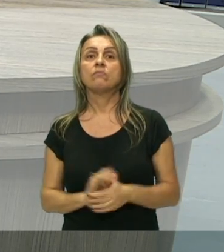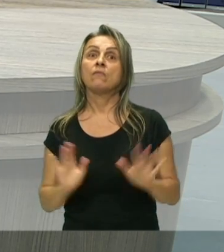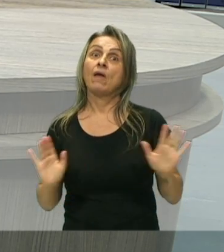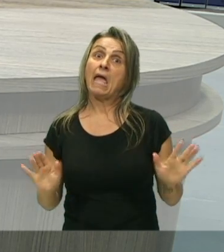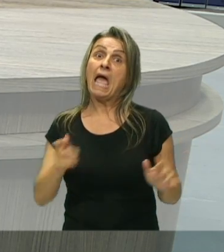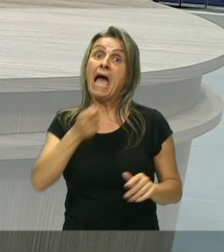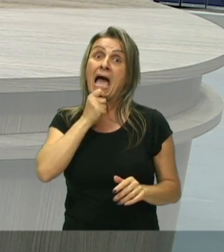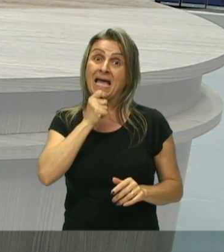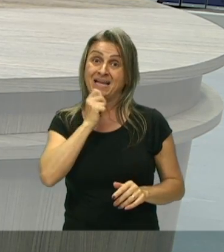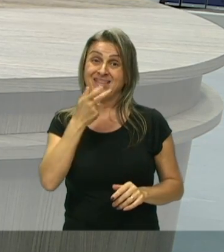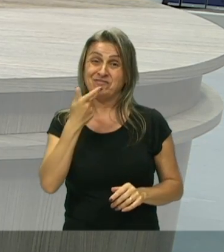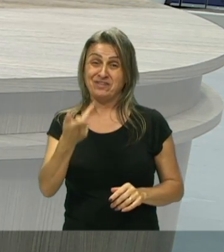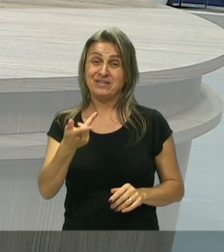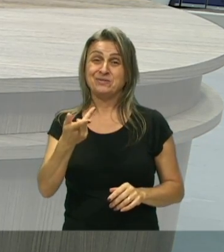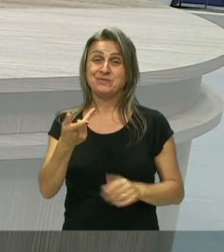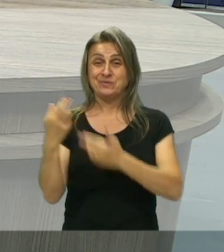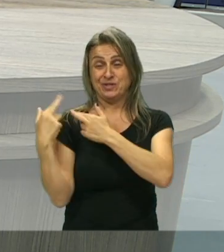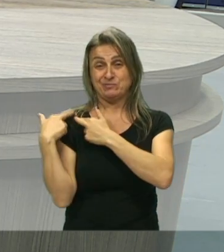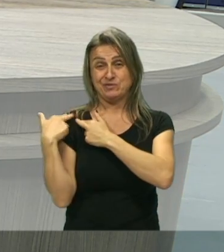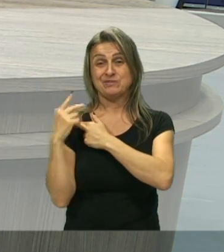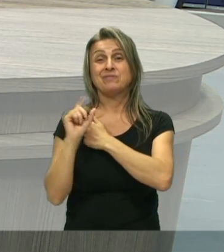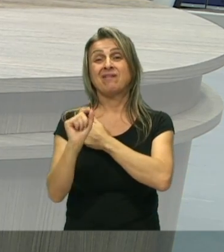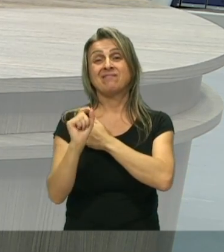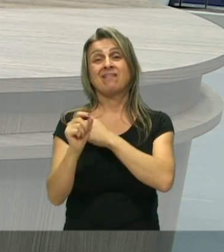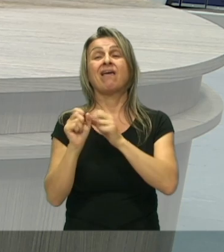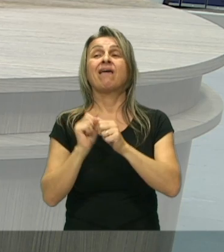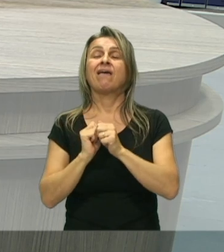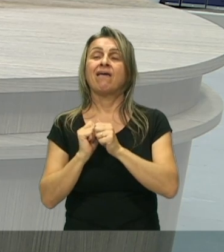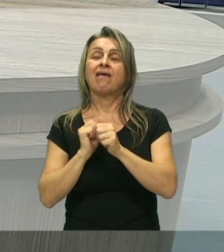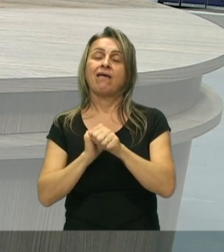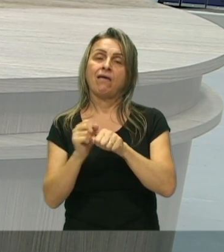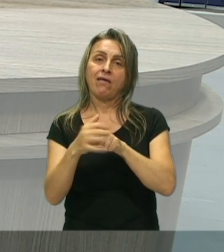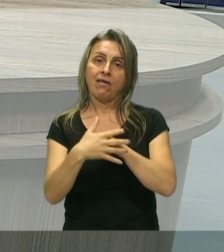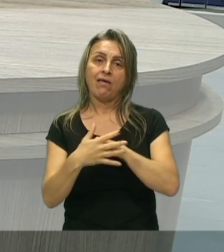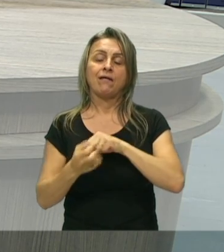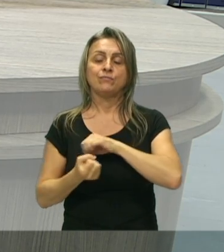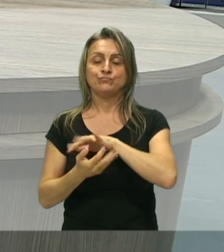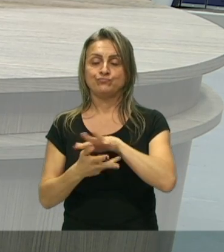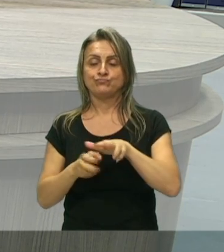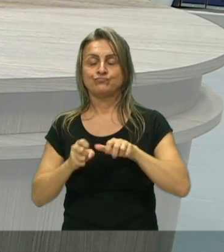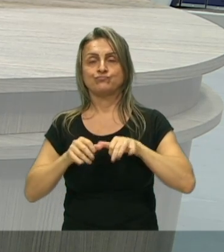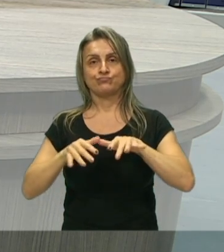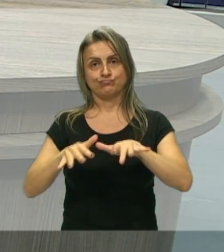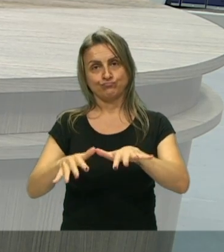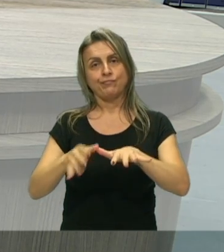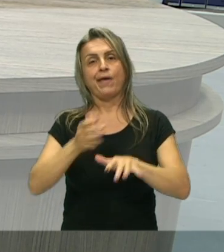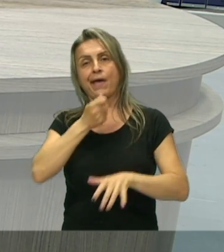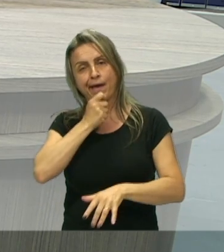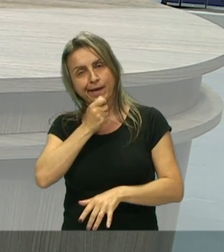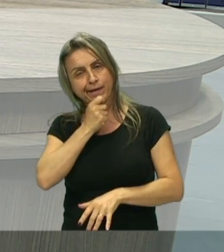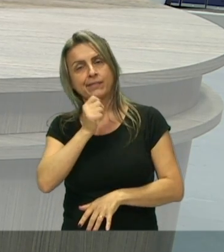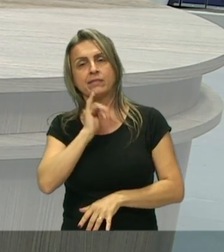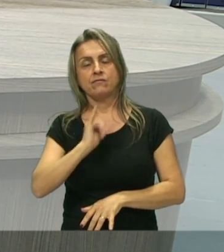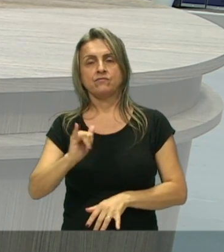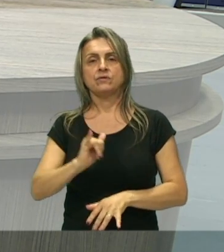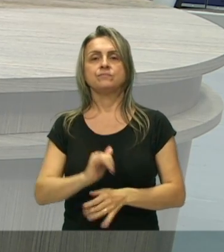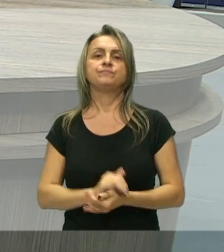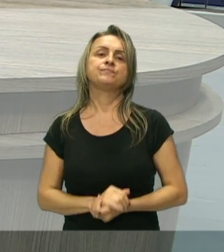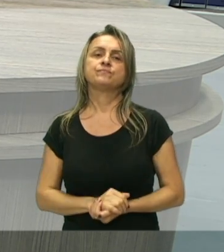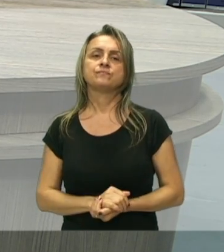que Isso, não se colocam as políticas públicas para serem atuantes durante o ano?